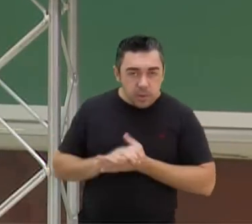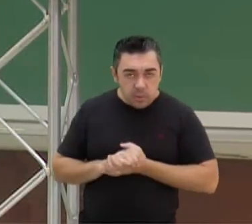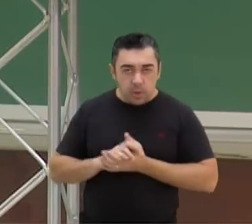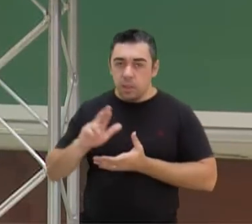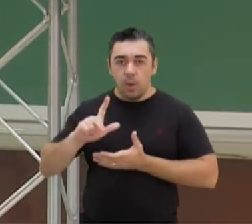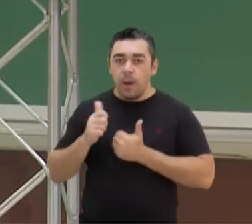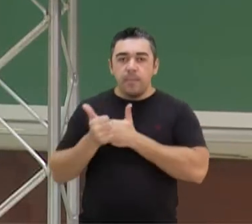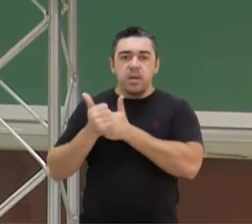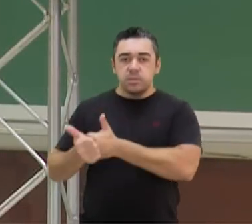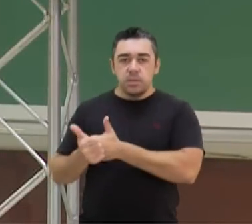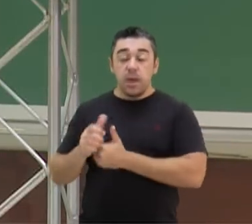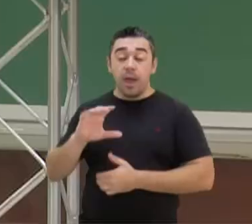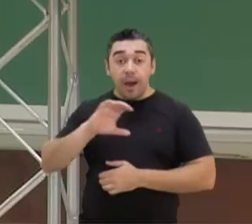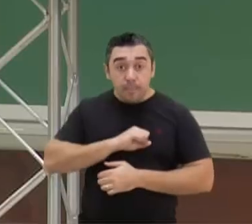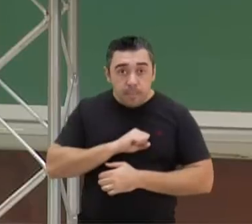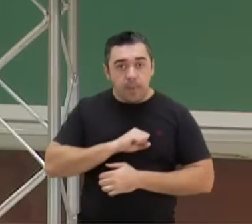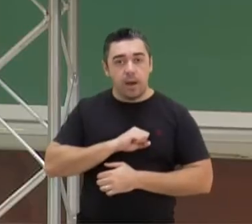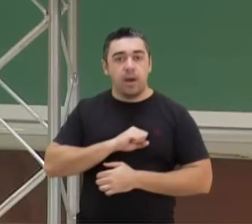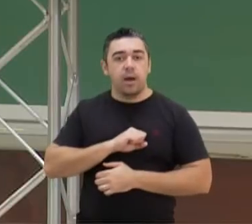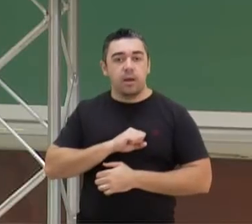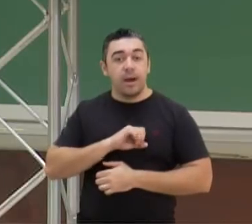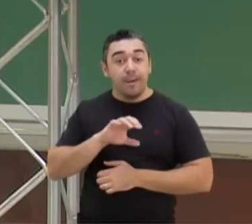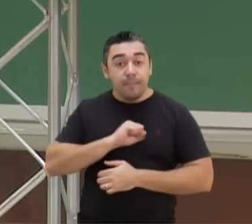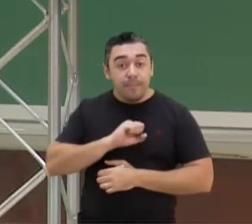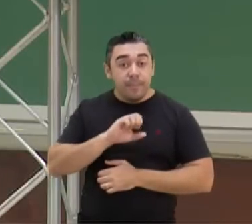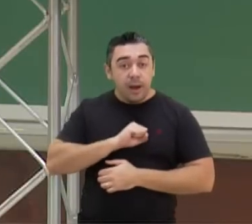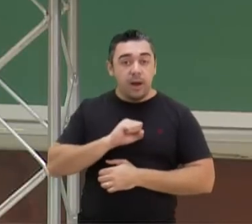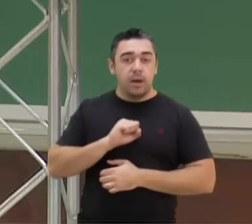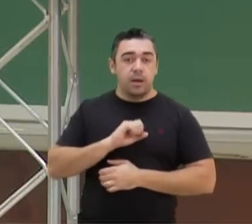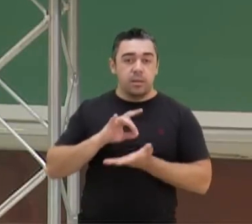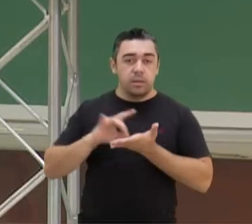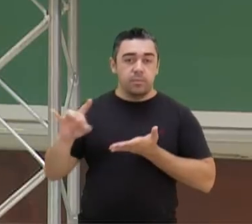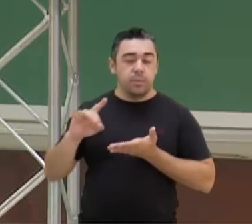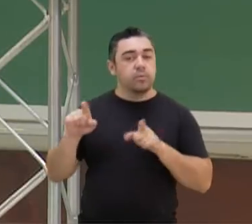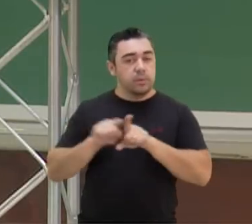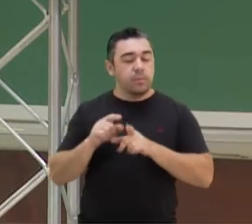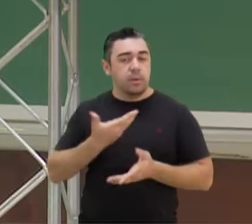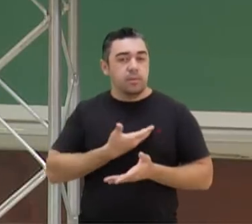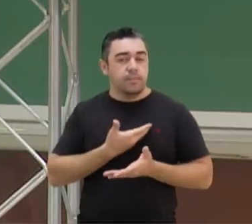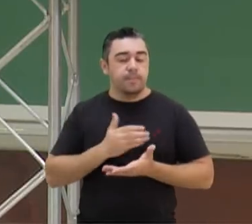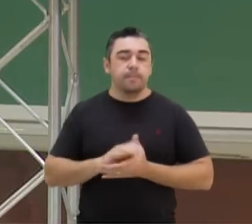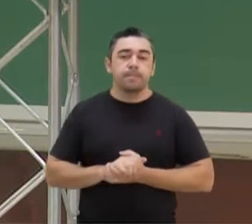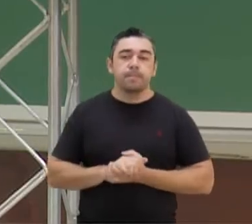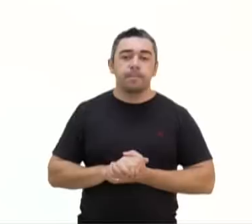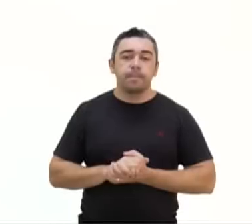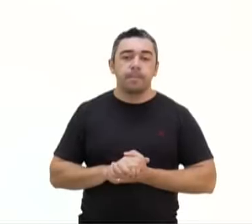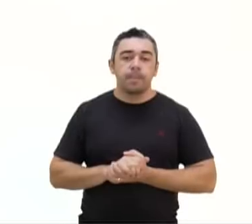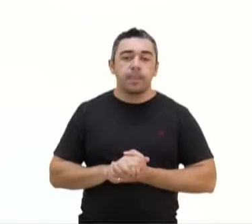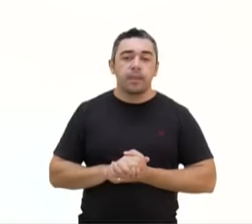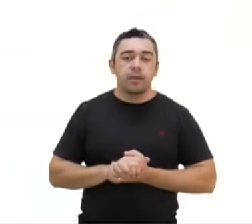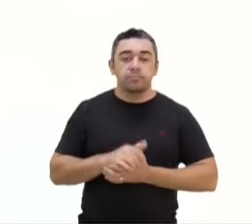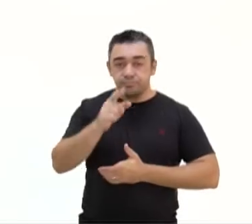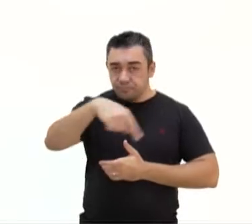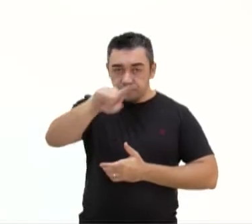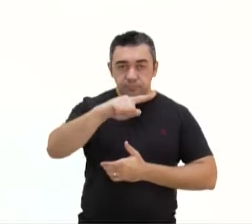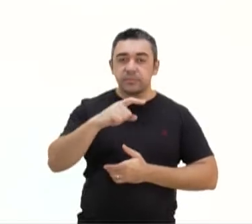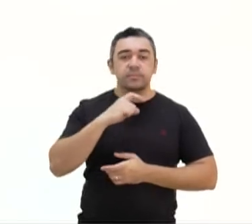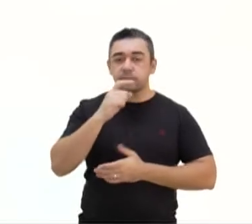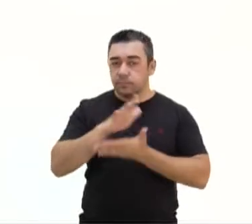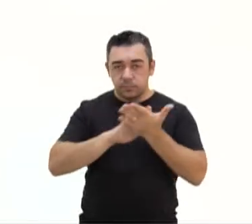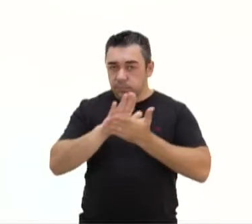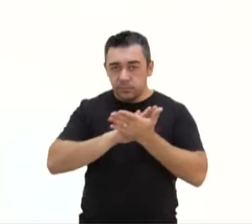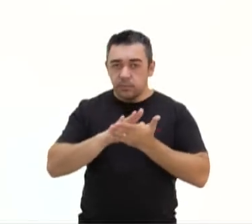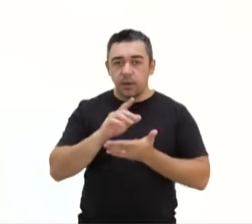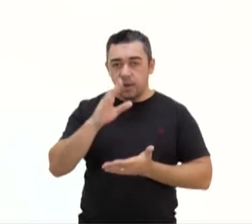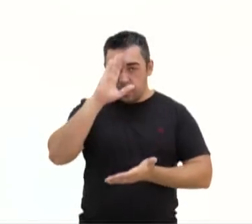os inimigos, é amar os inimigos. E quem dirá os nossos amigos? Nenhum de vocês crê